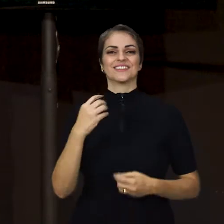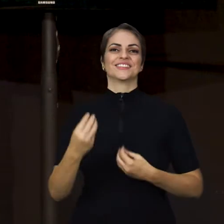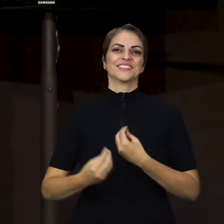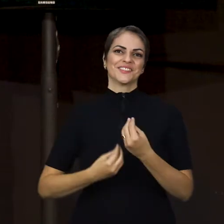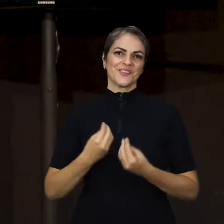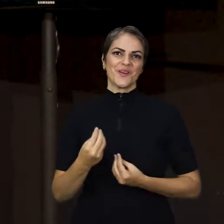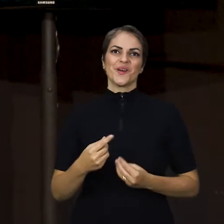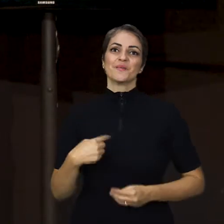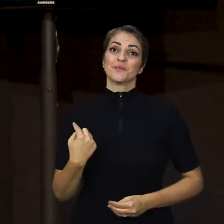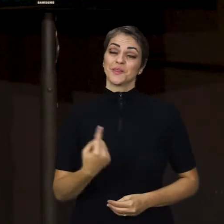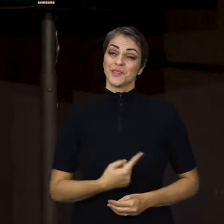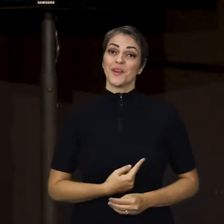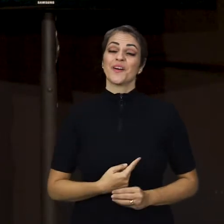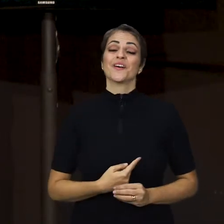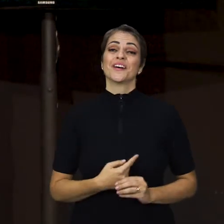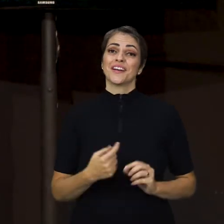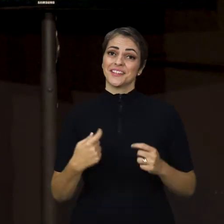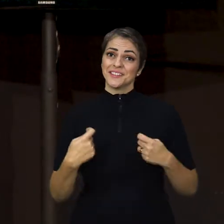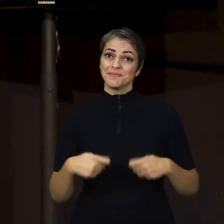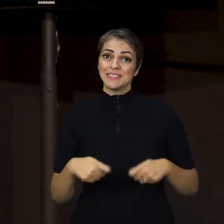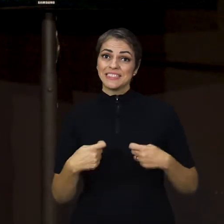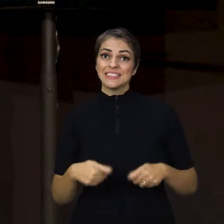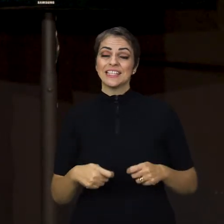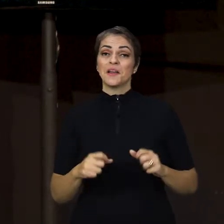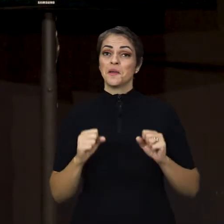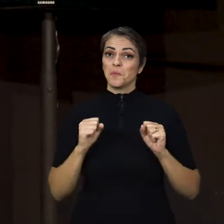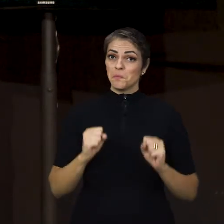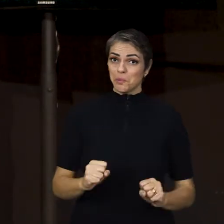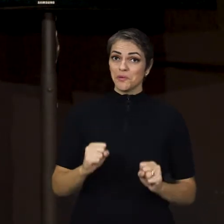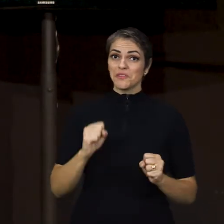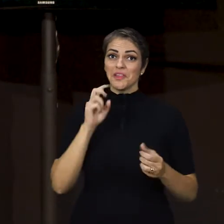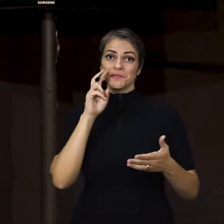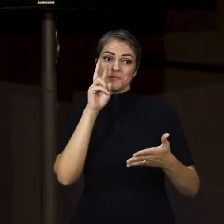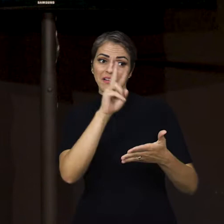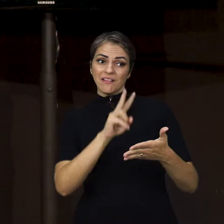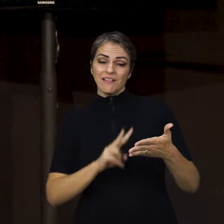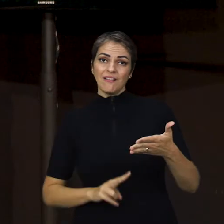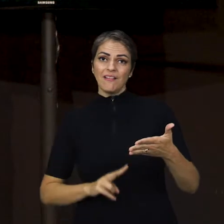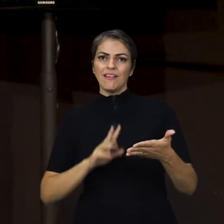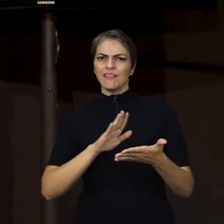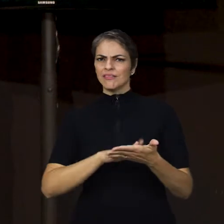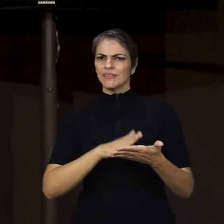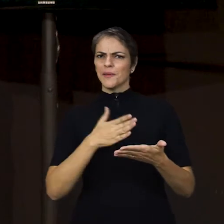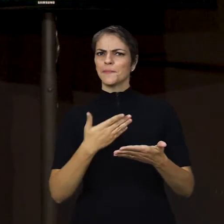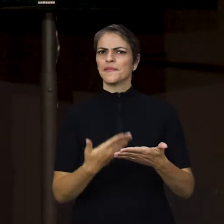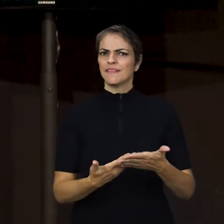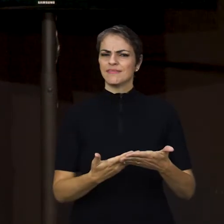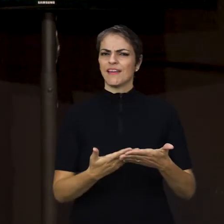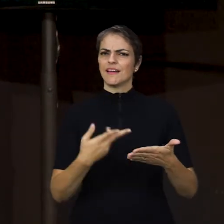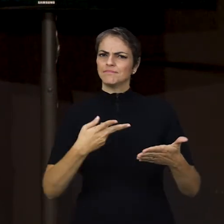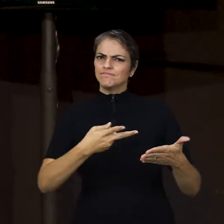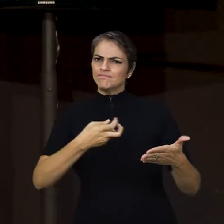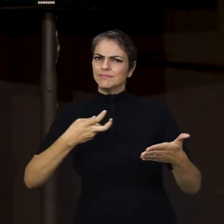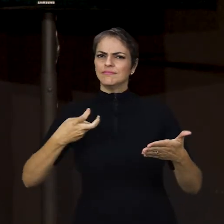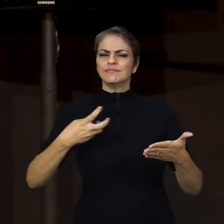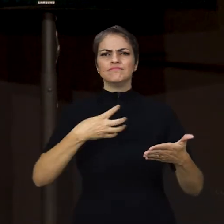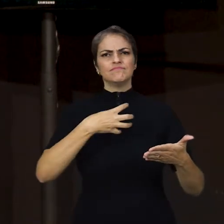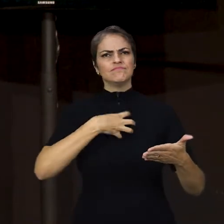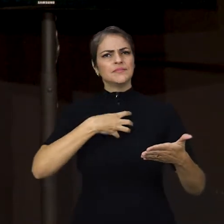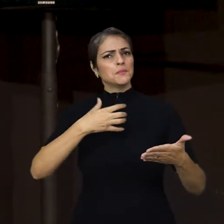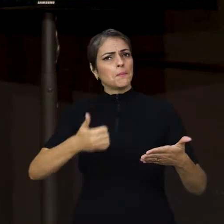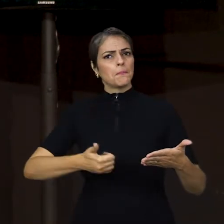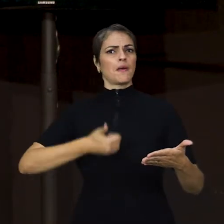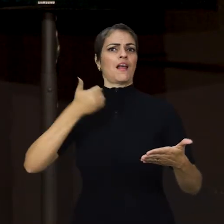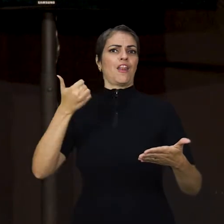devemos nos aproximar do texto bíblico, interpretá-lo da maneira mais apropriada possível, usando todas as